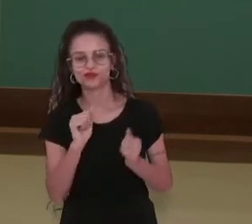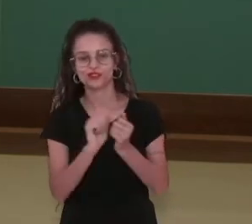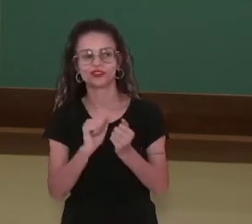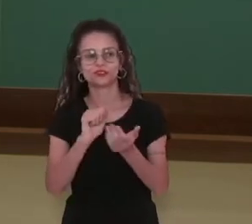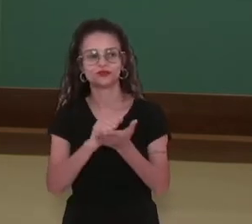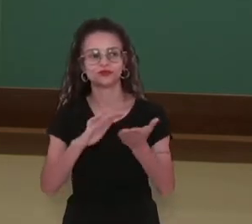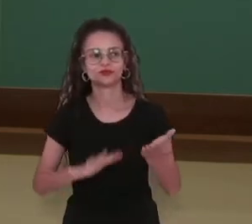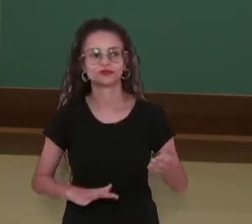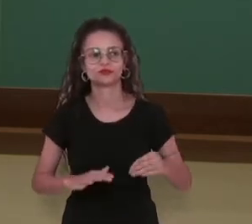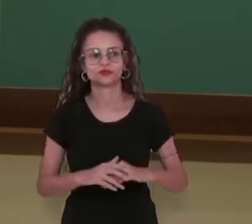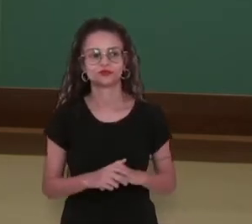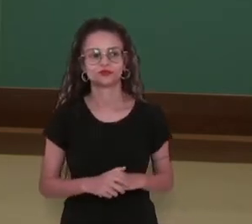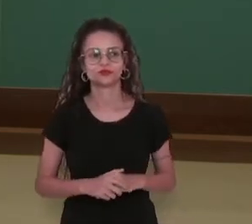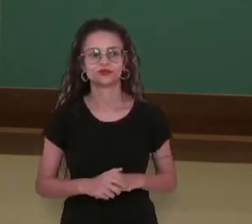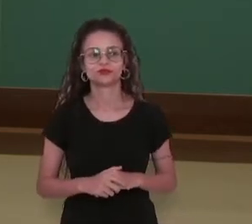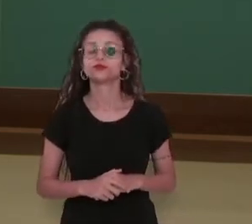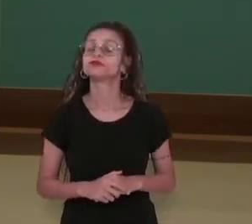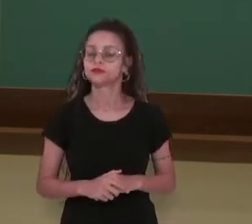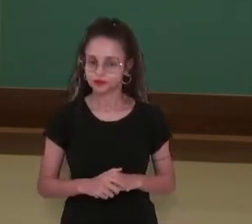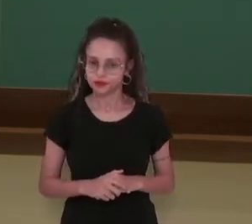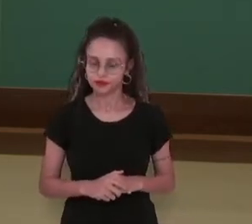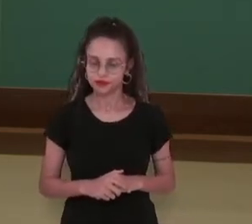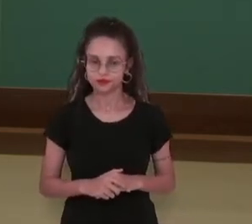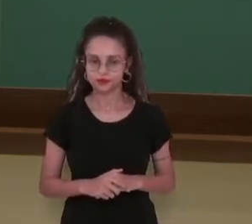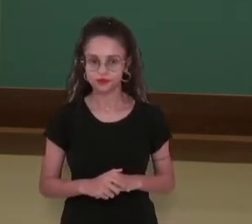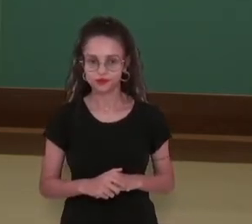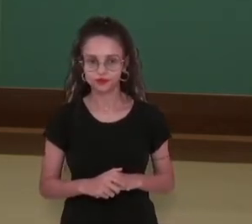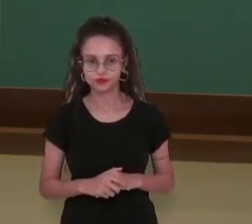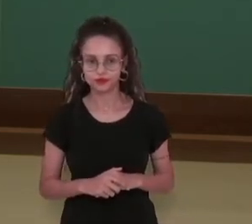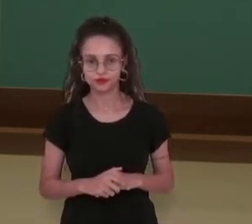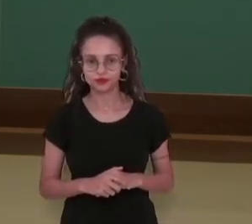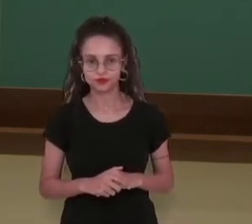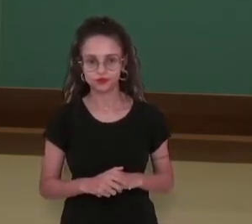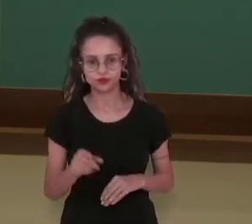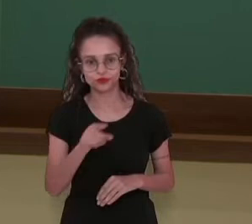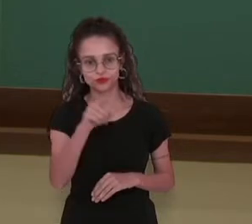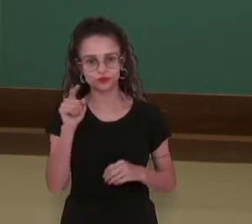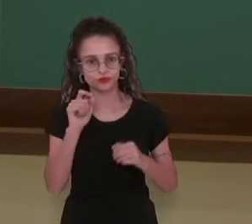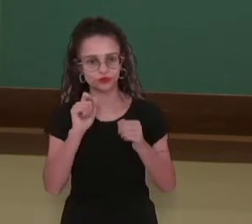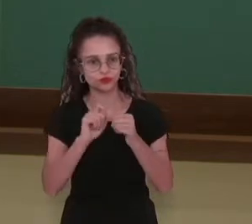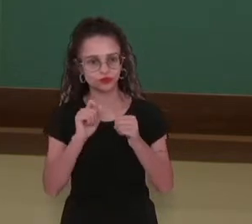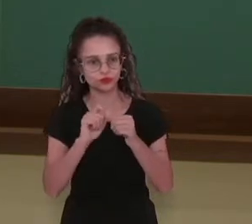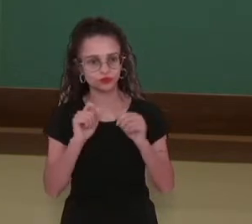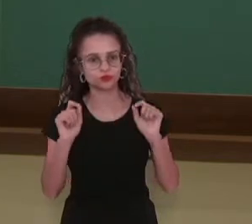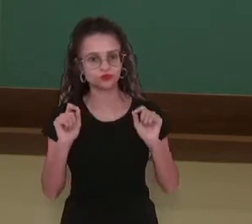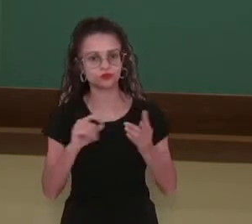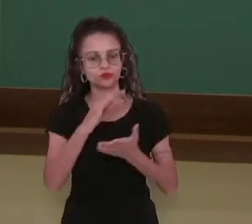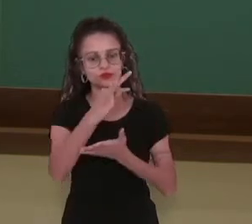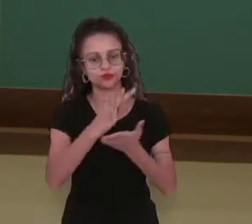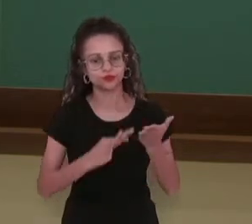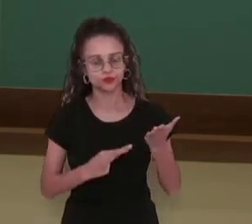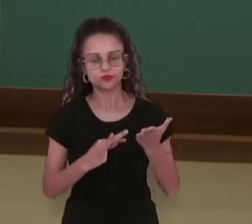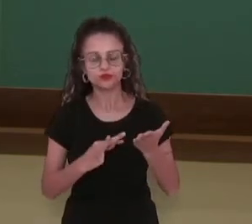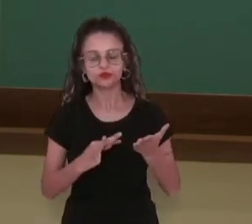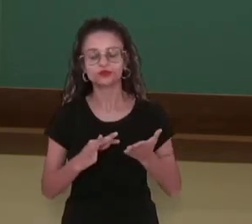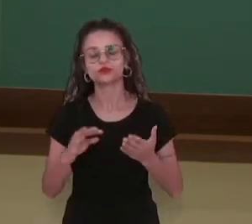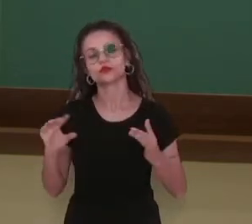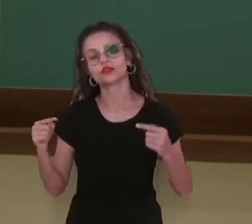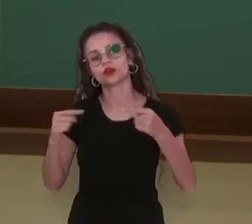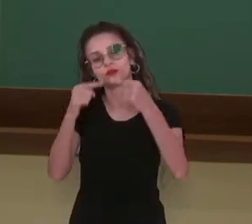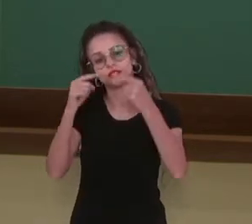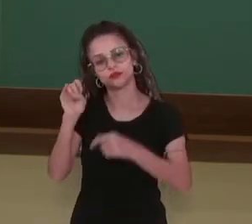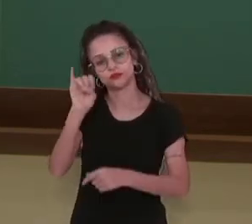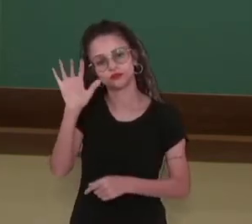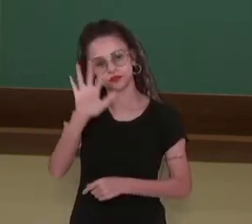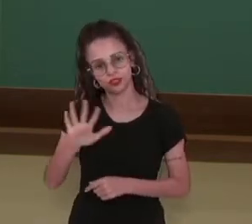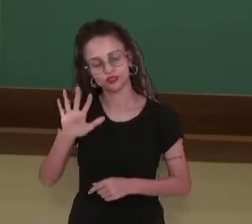junto comigo. E a partir disso, né, vocês vão fazer o quê? Um texto para essa imagem, criando